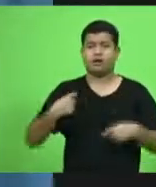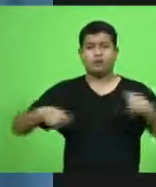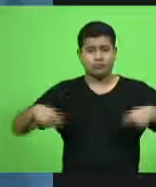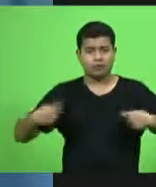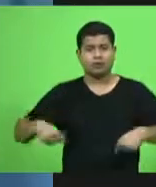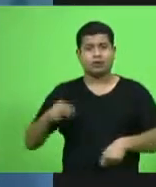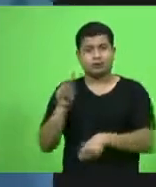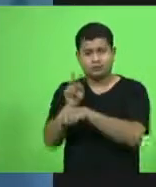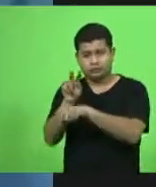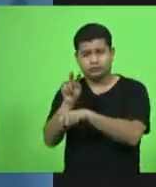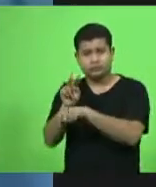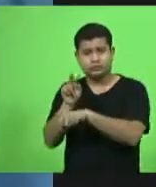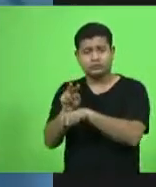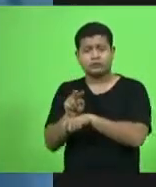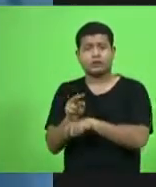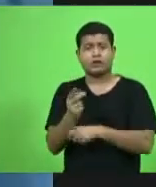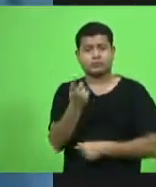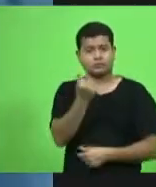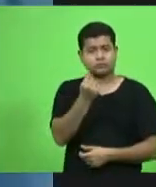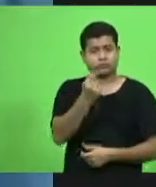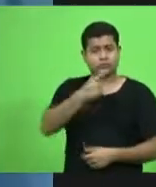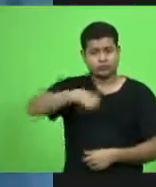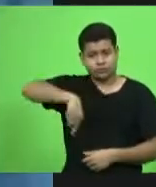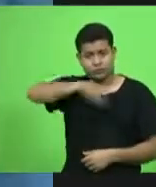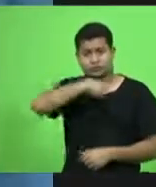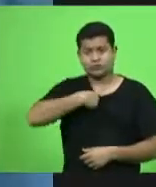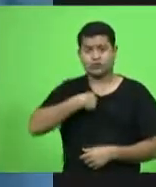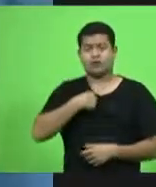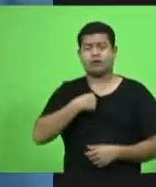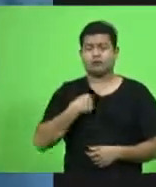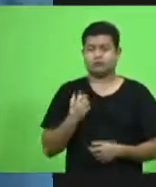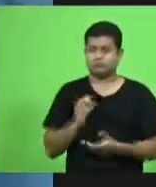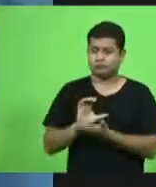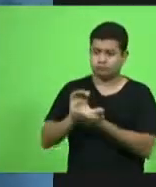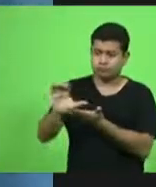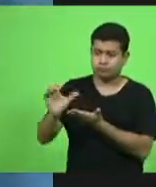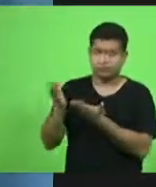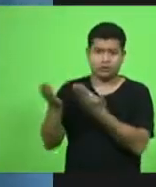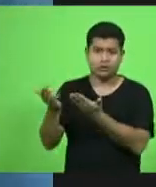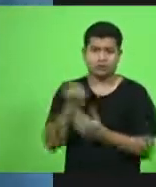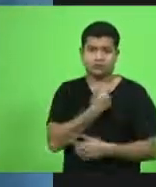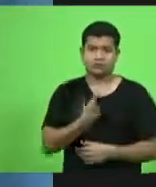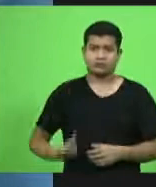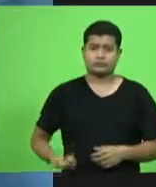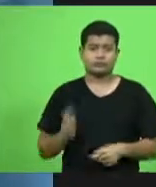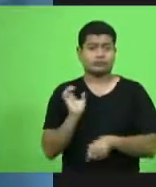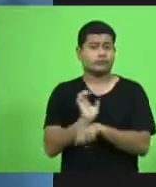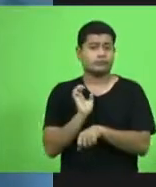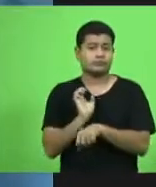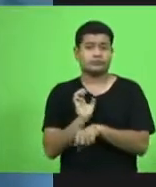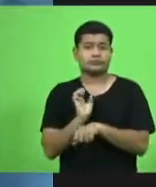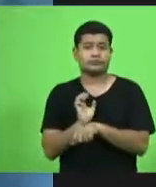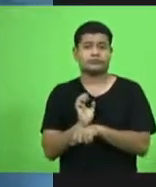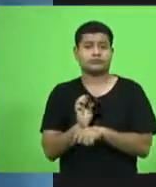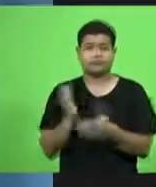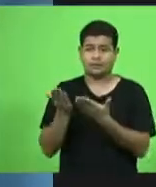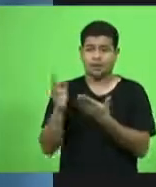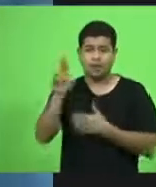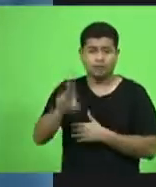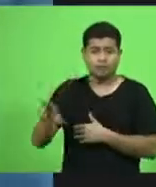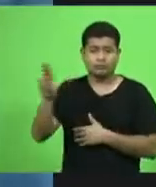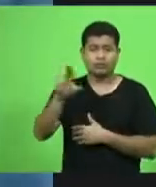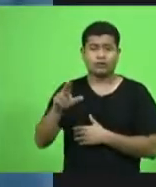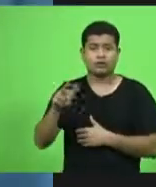sim, os recursos que nós devolvemos ao governo do Estado para serem usados em